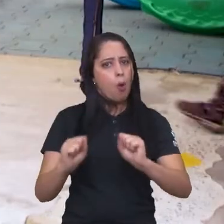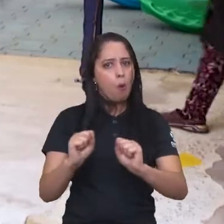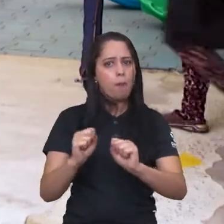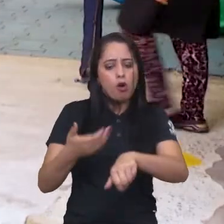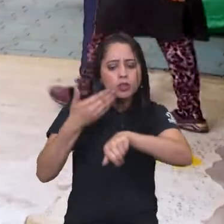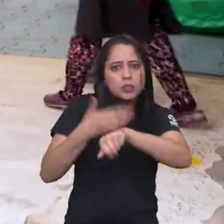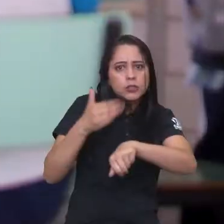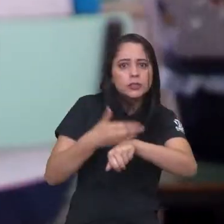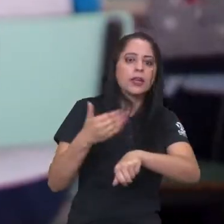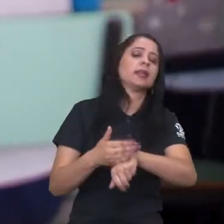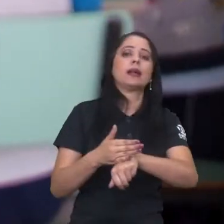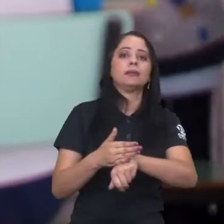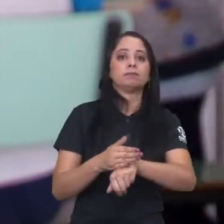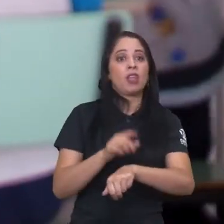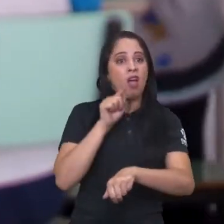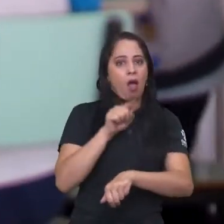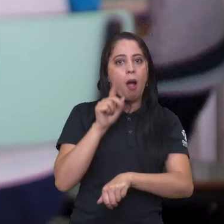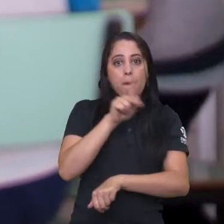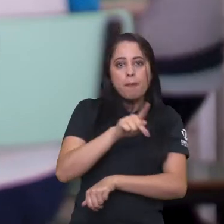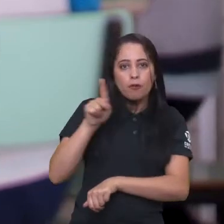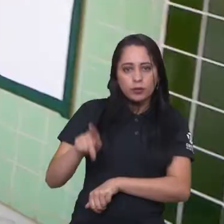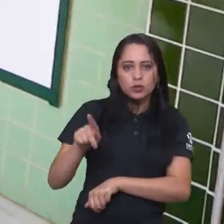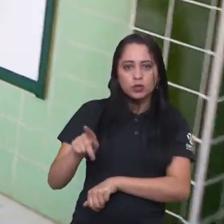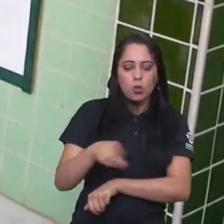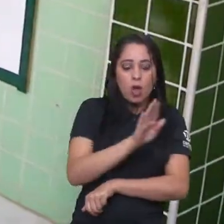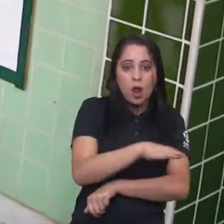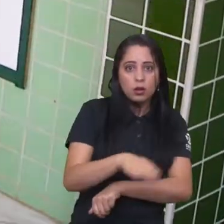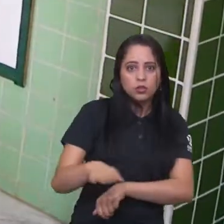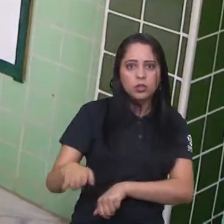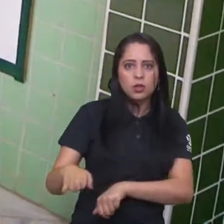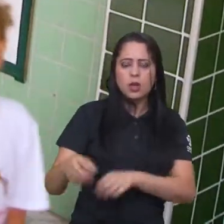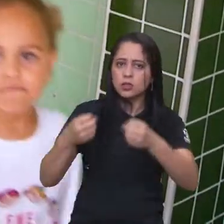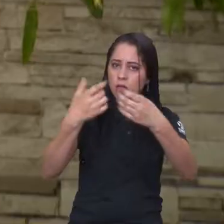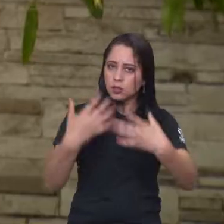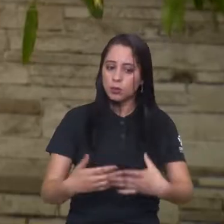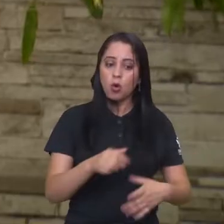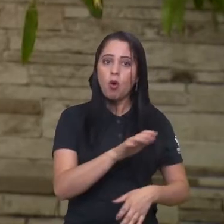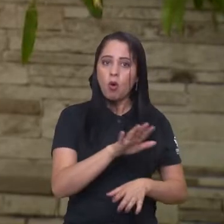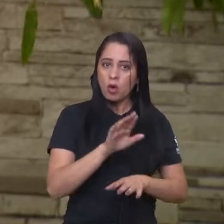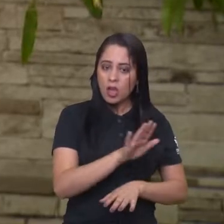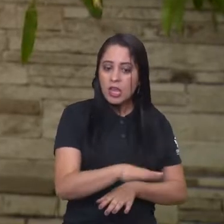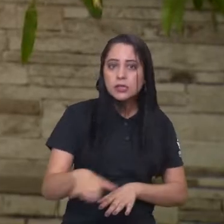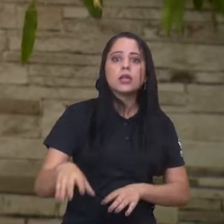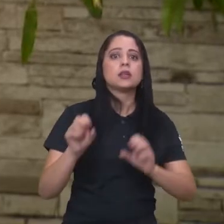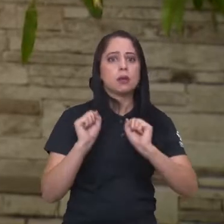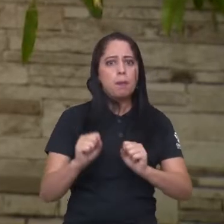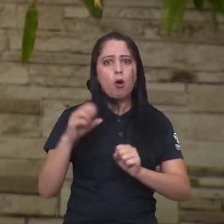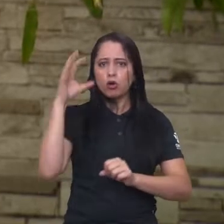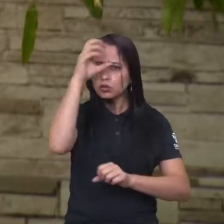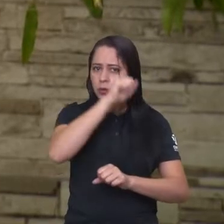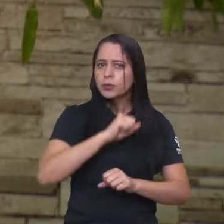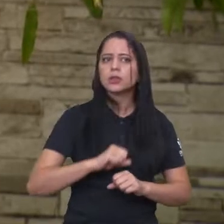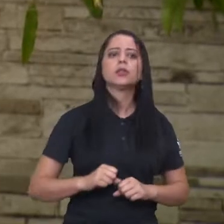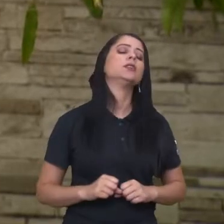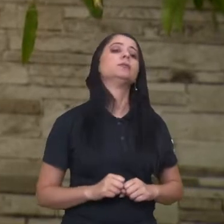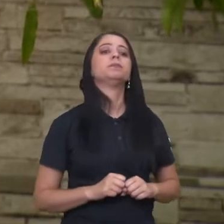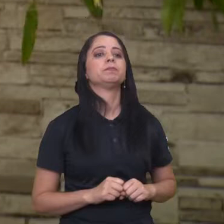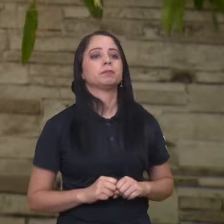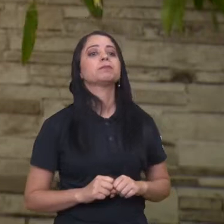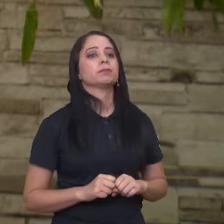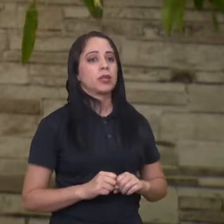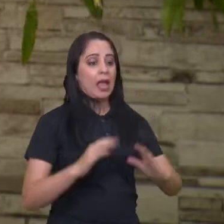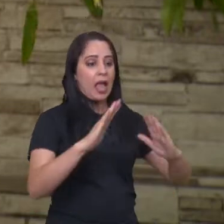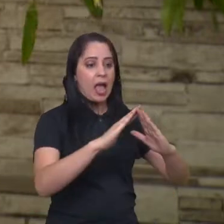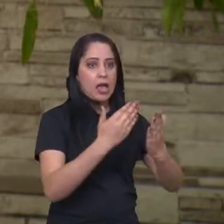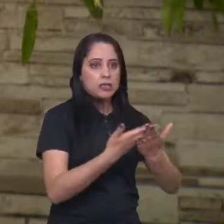a importância de desenvolver esse aprendizado na primeira infância. E a gente lá na escola também trabalha com as múltiplas